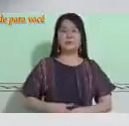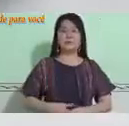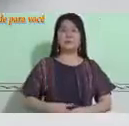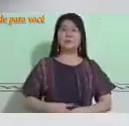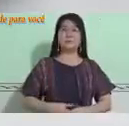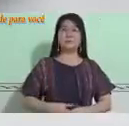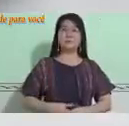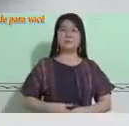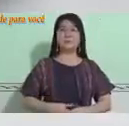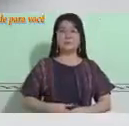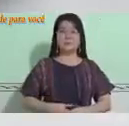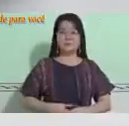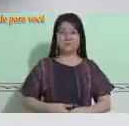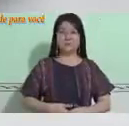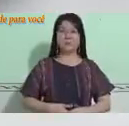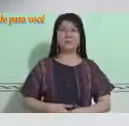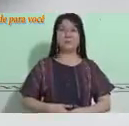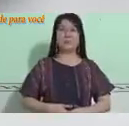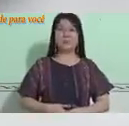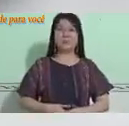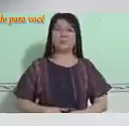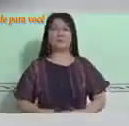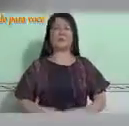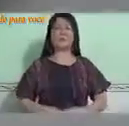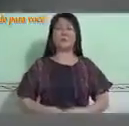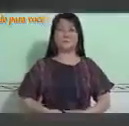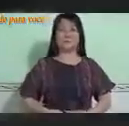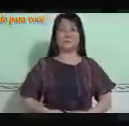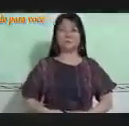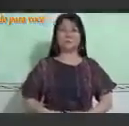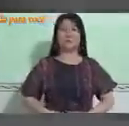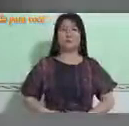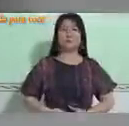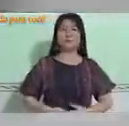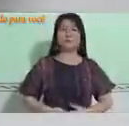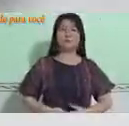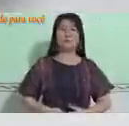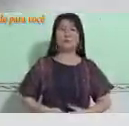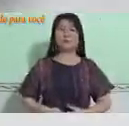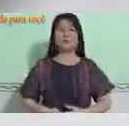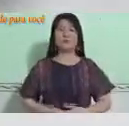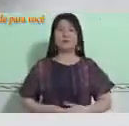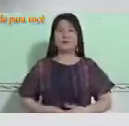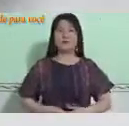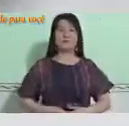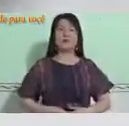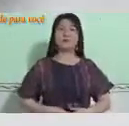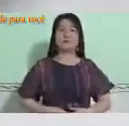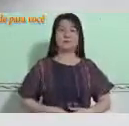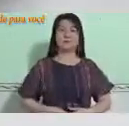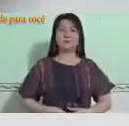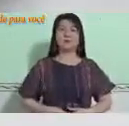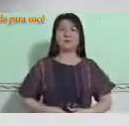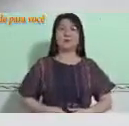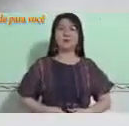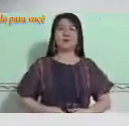Dessa forma, é muito importante verificar a data de validade na embalagem do teste antes de usar.